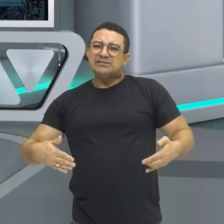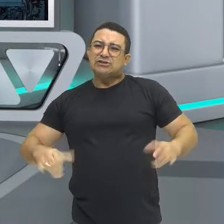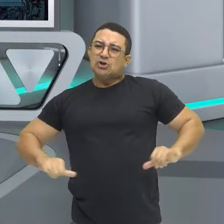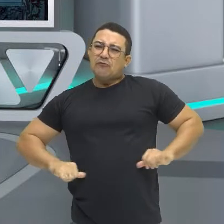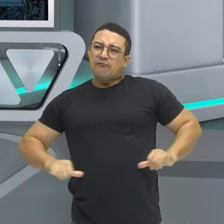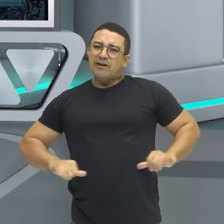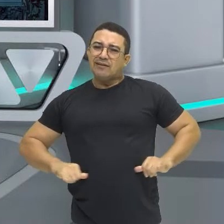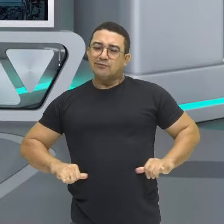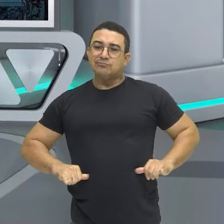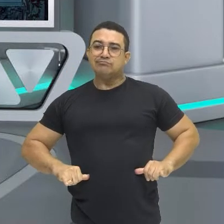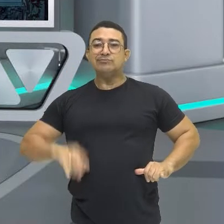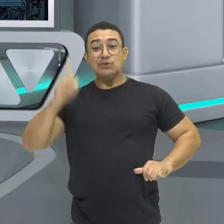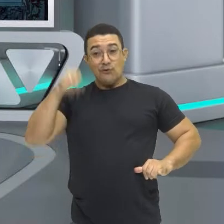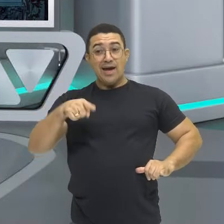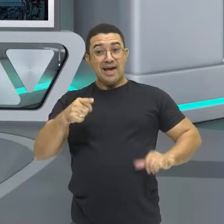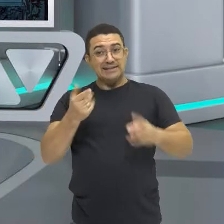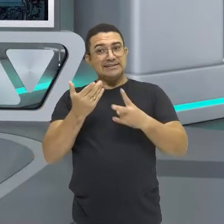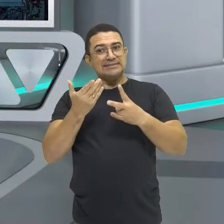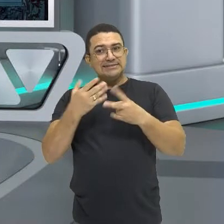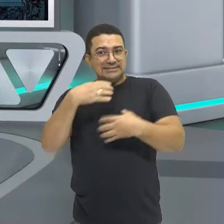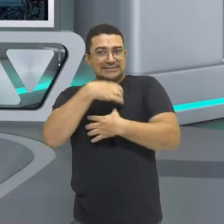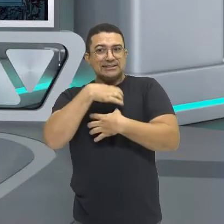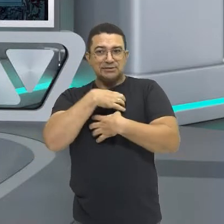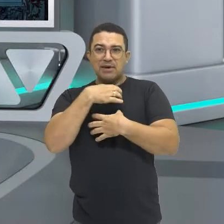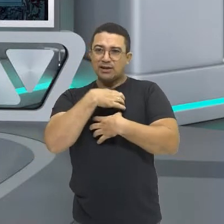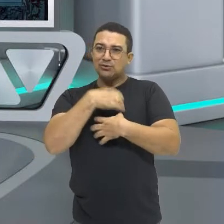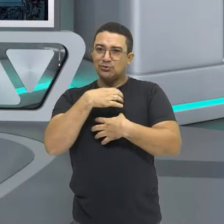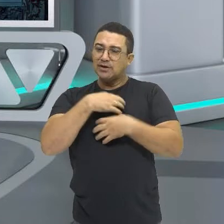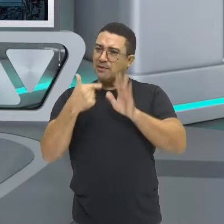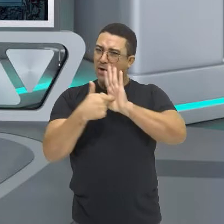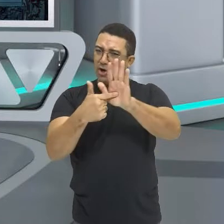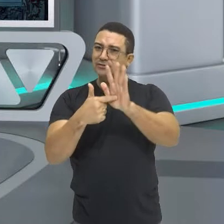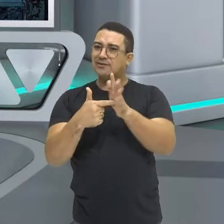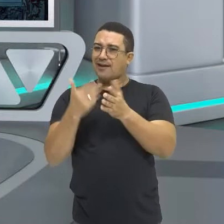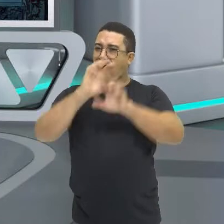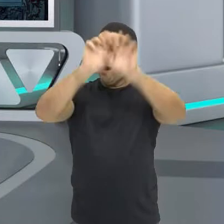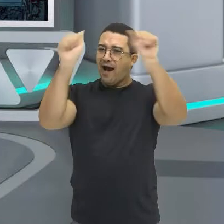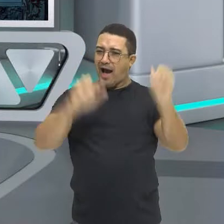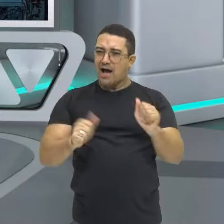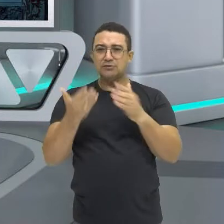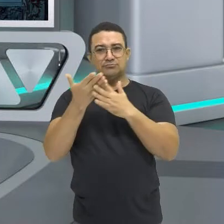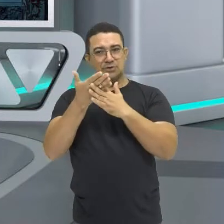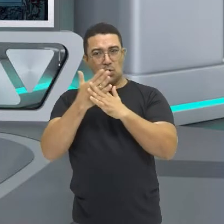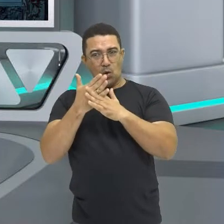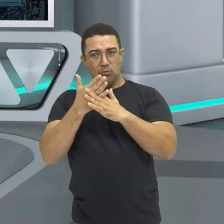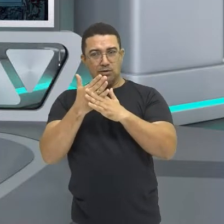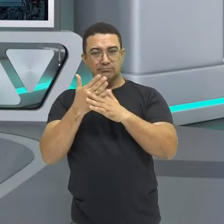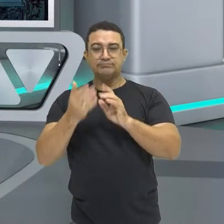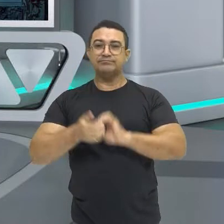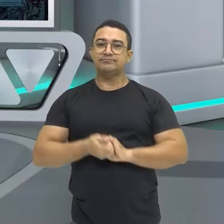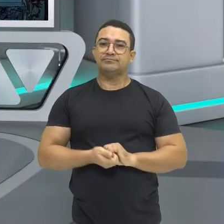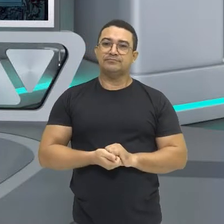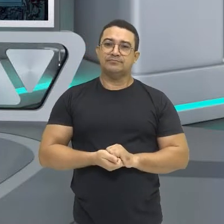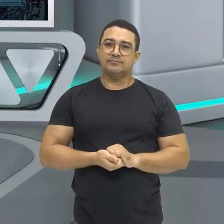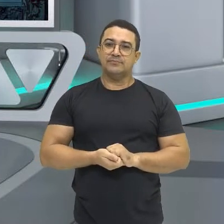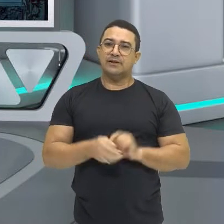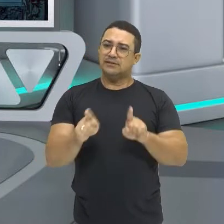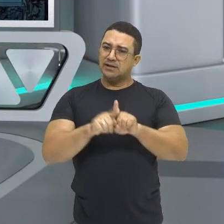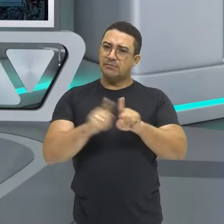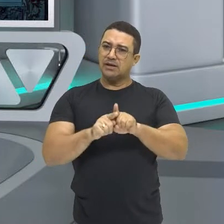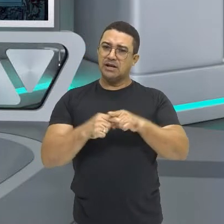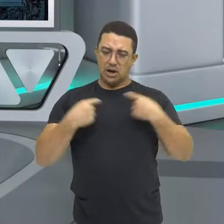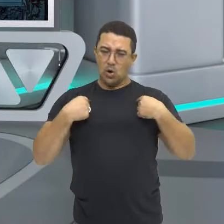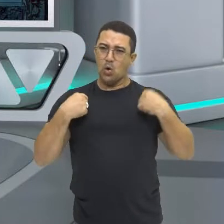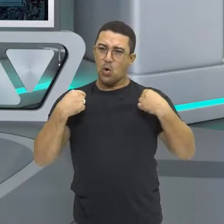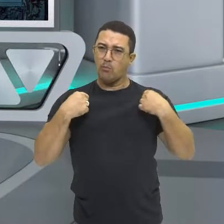presentes na obra barroca. Sem falar dos drapeados da roupa. Muito vamos dizer,